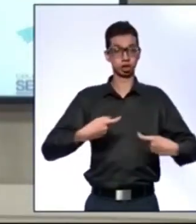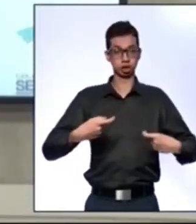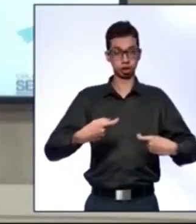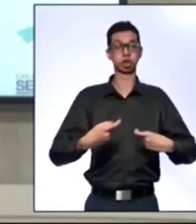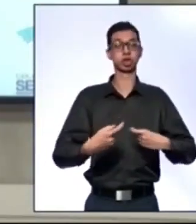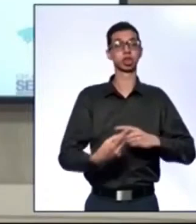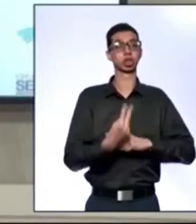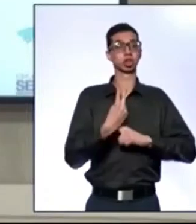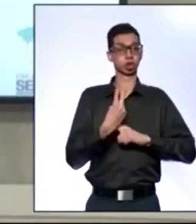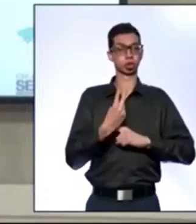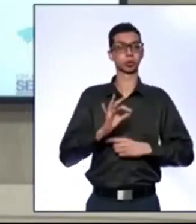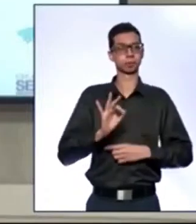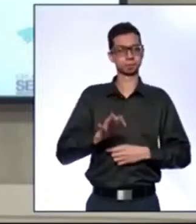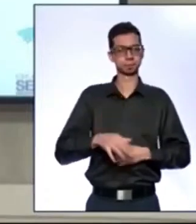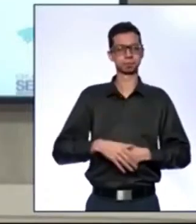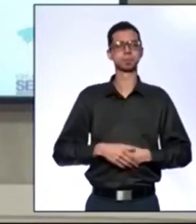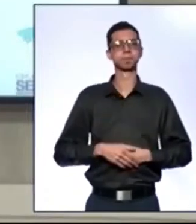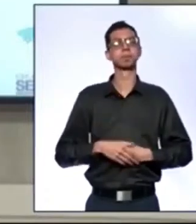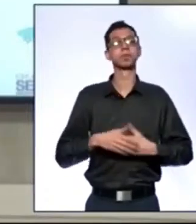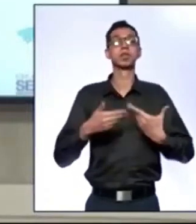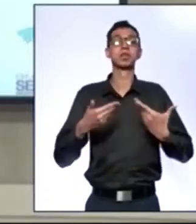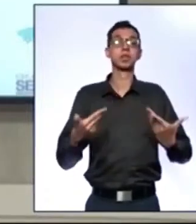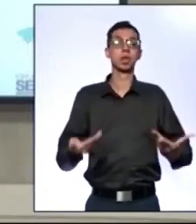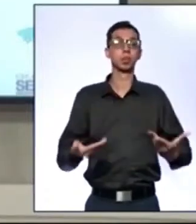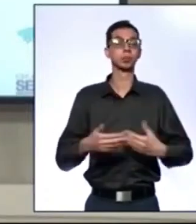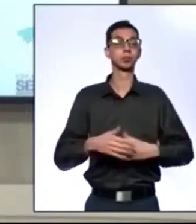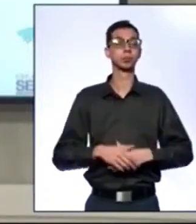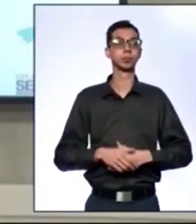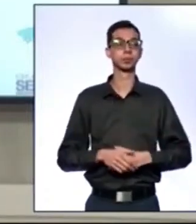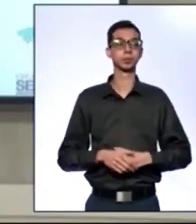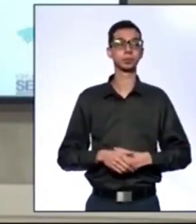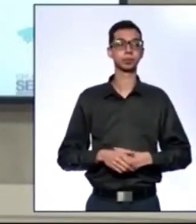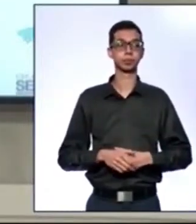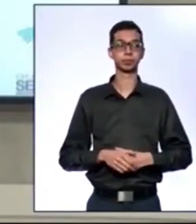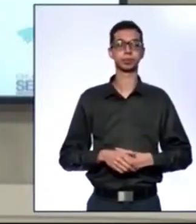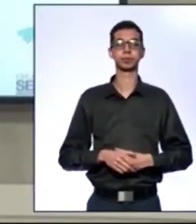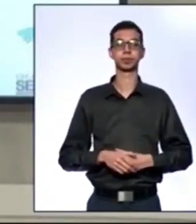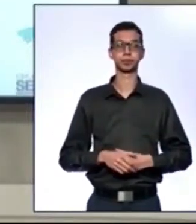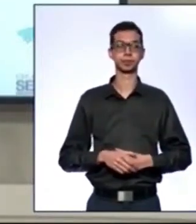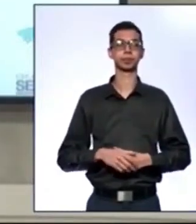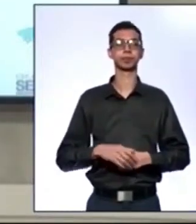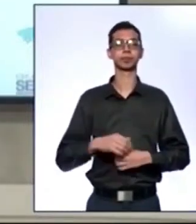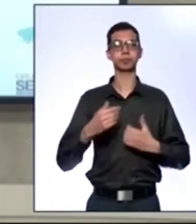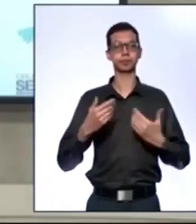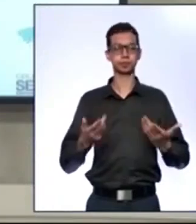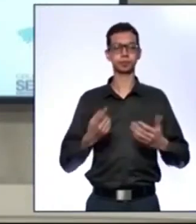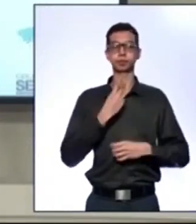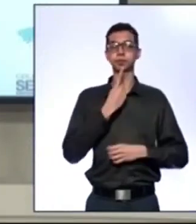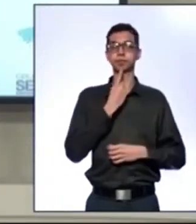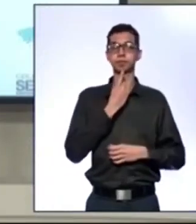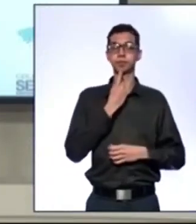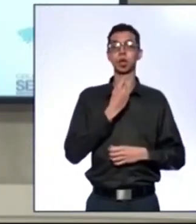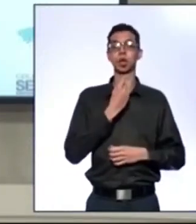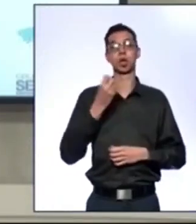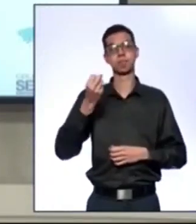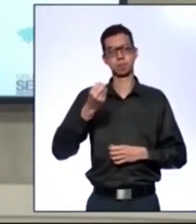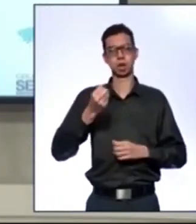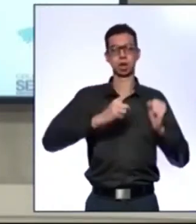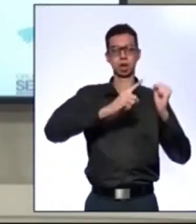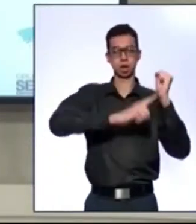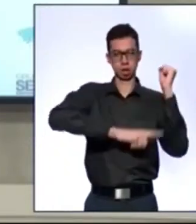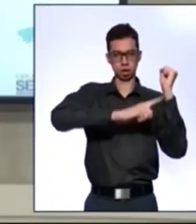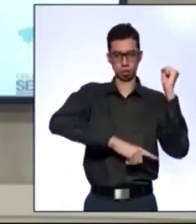específico. Então, quando esse linfócito B é produzido, ele coloca na